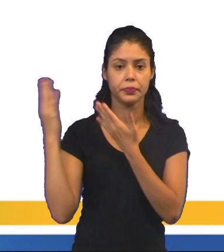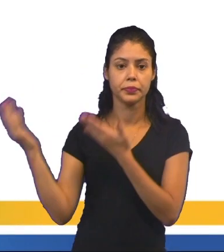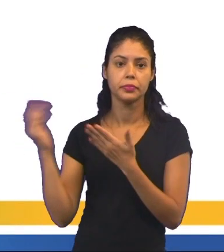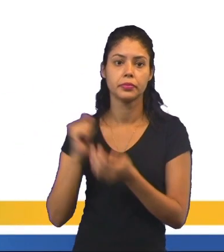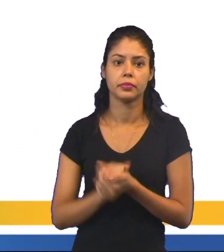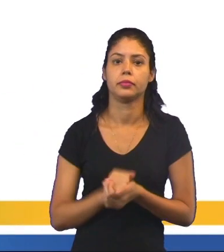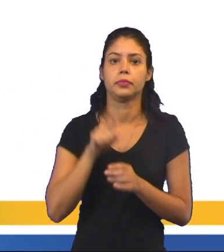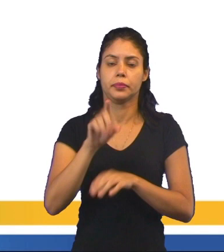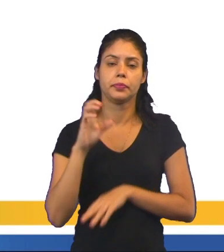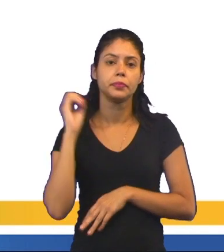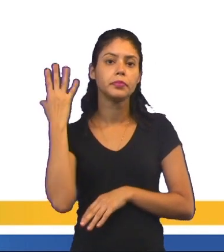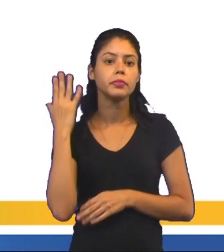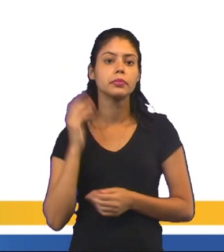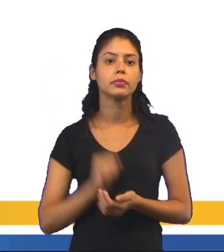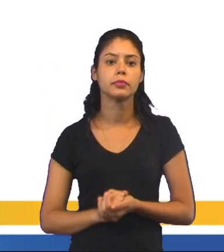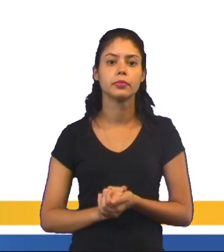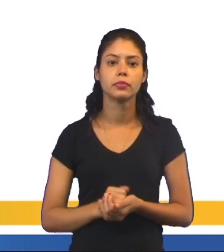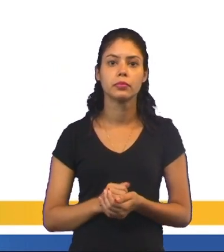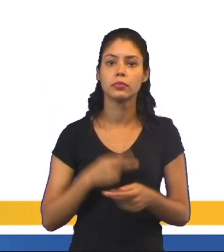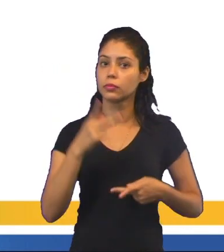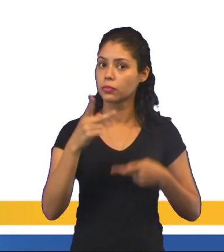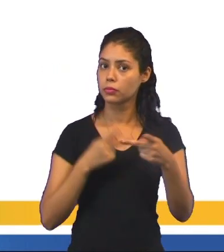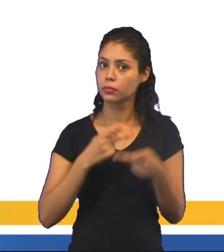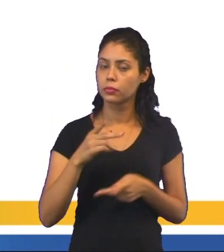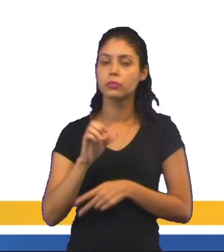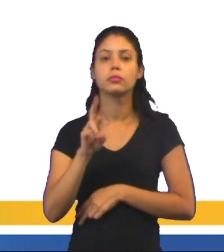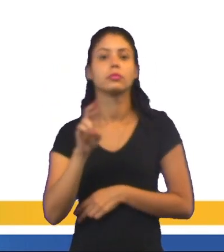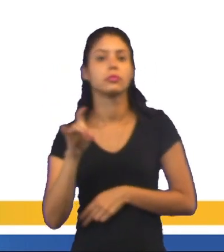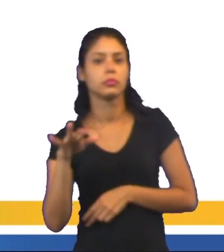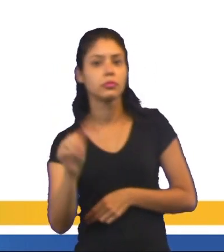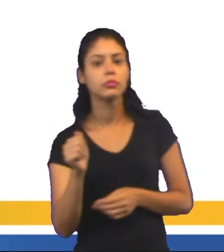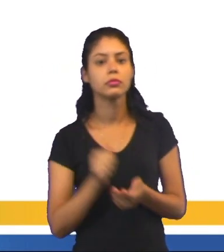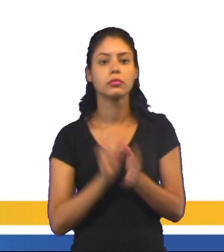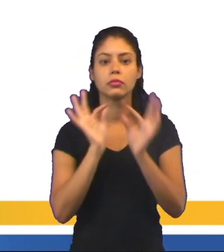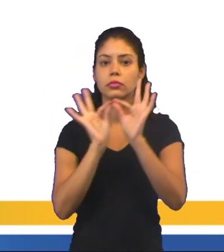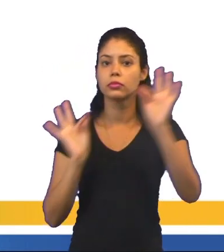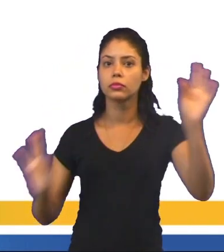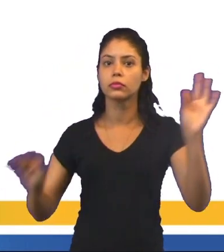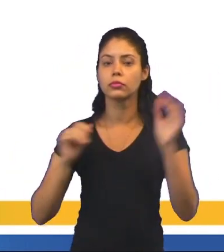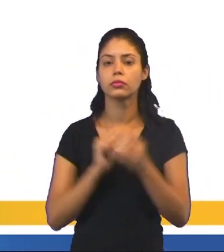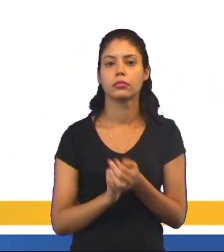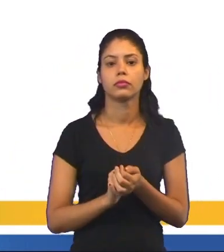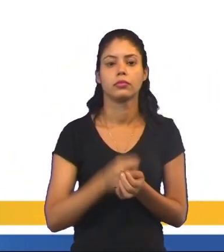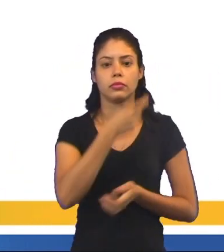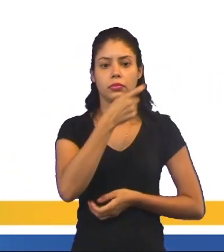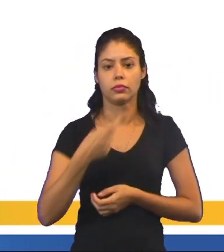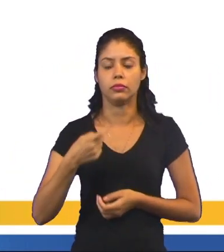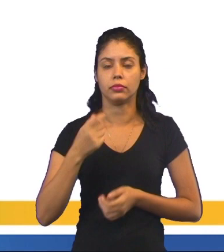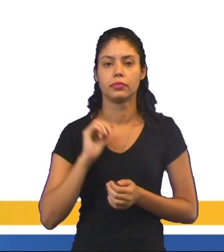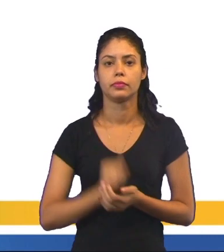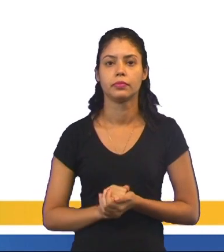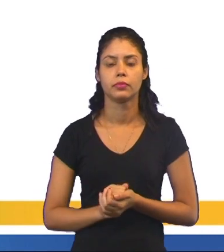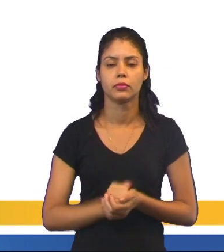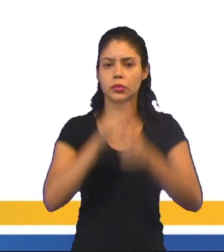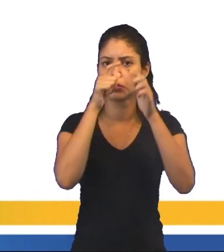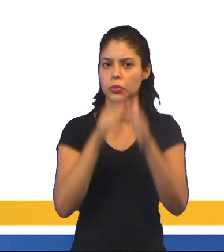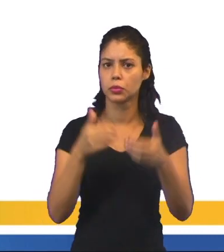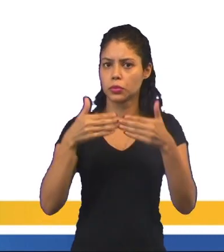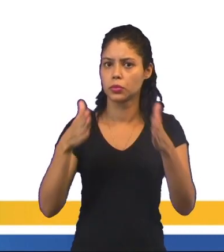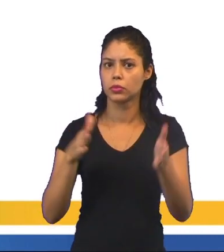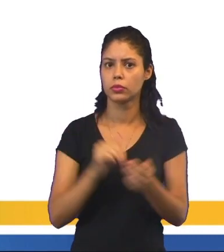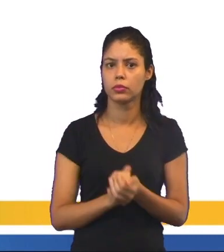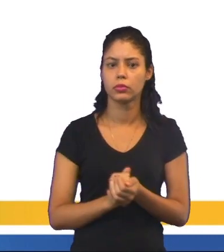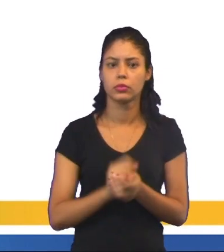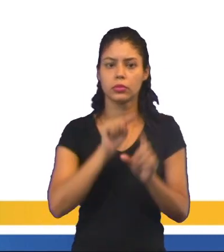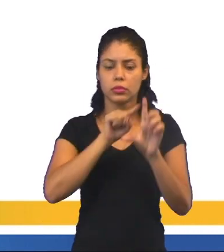aí nesse caso aí nós temos no plano cartesiano uma reta passando pelo eixo X onde eu vou